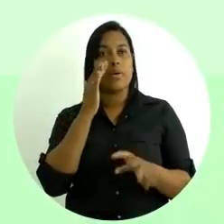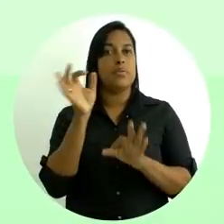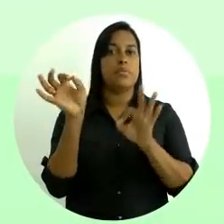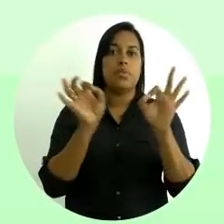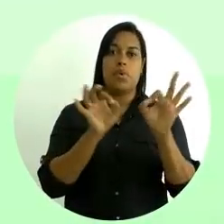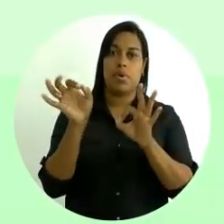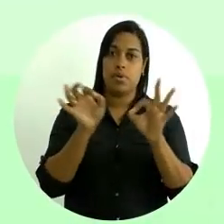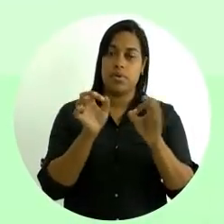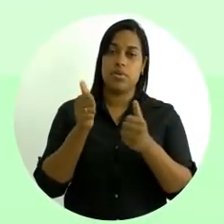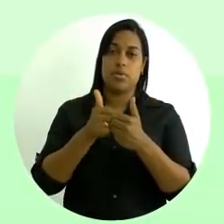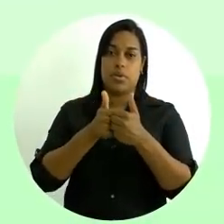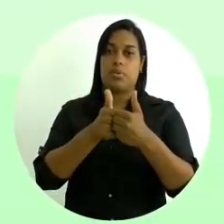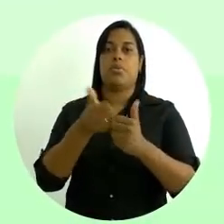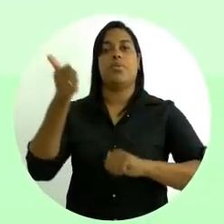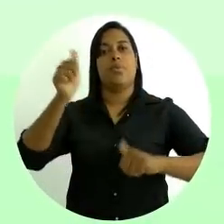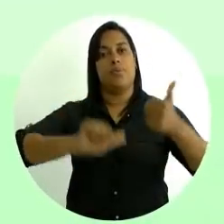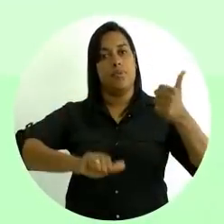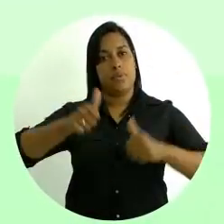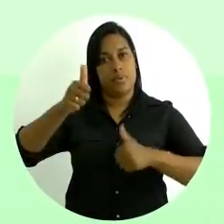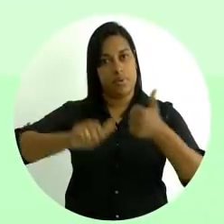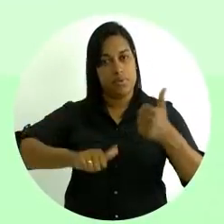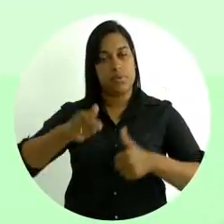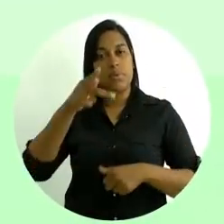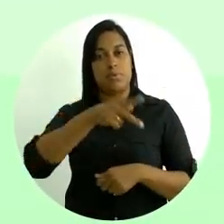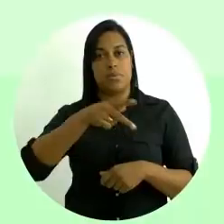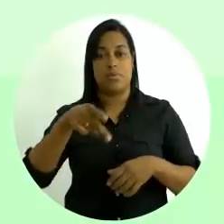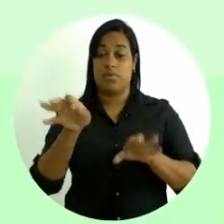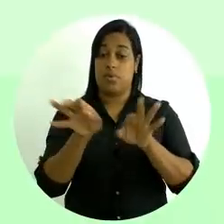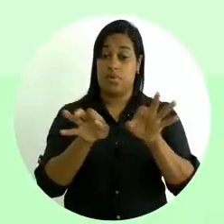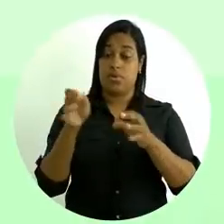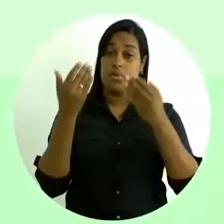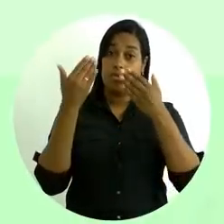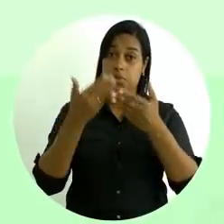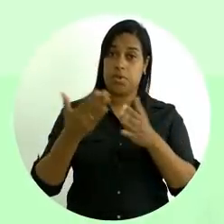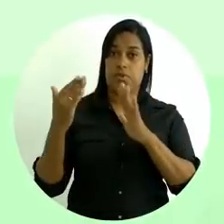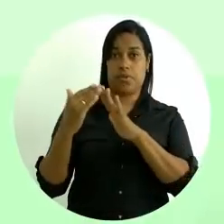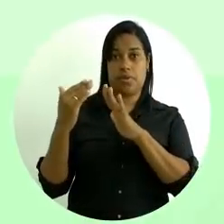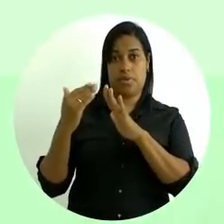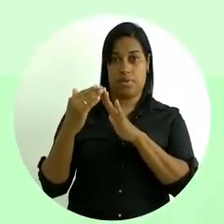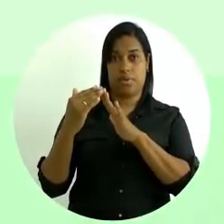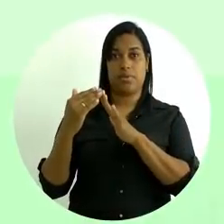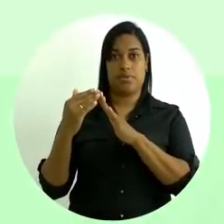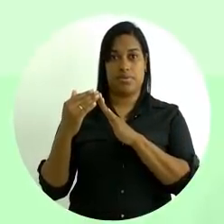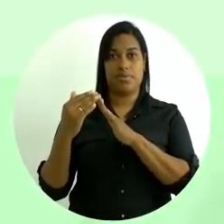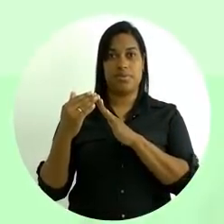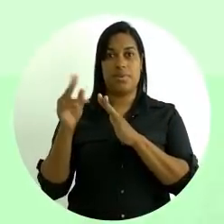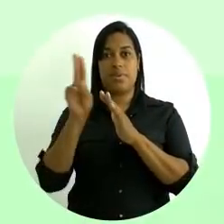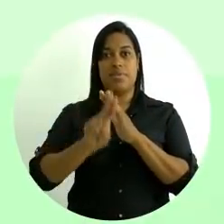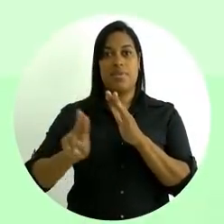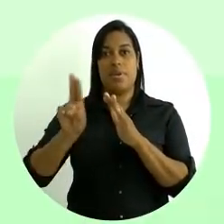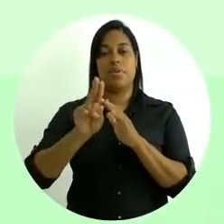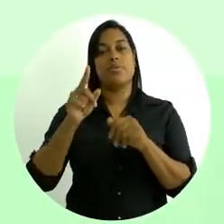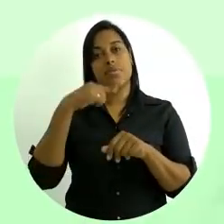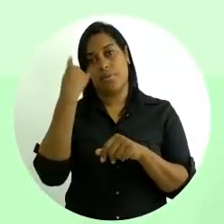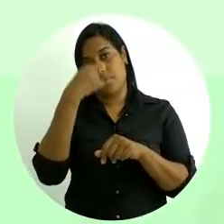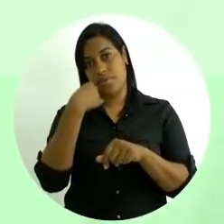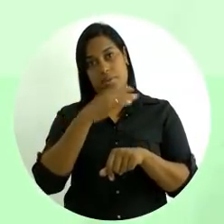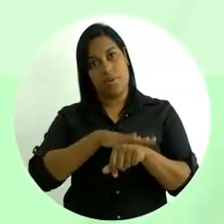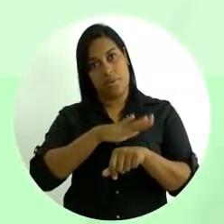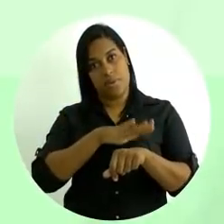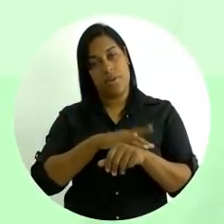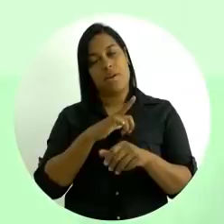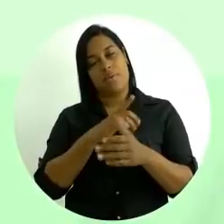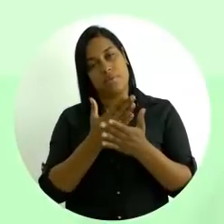compreendem a ação de preparação e acompanhamento e avaliação. Então, o professor prepara a prova em casa, ok? Então, ele vai usar essa